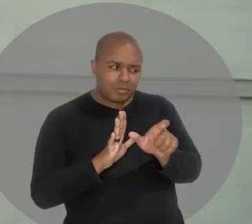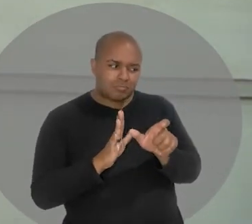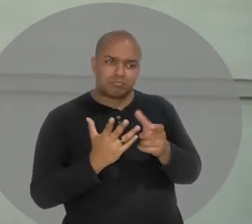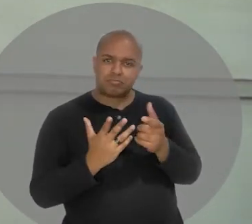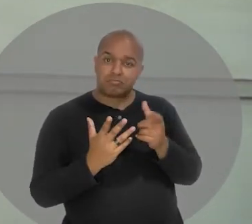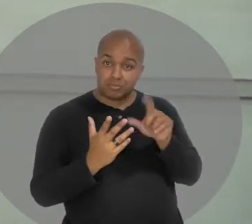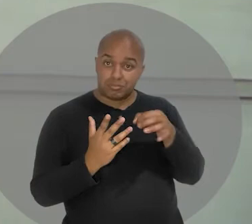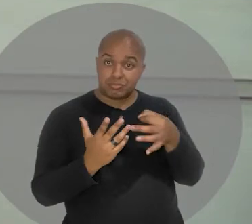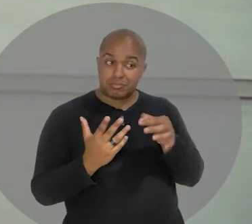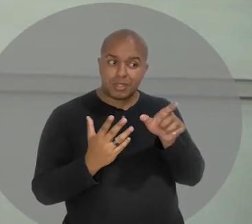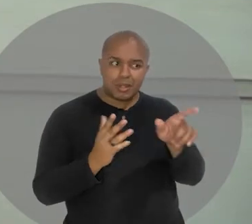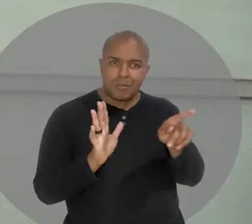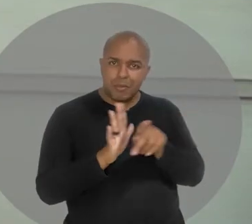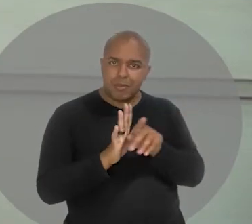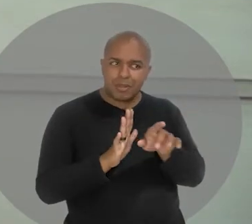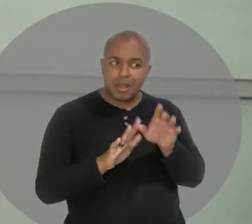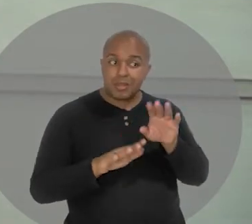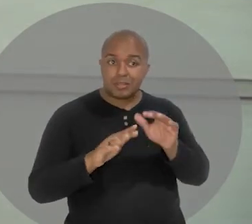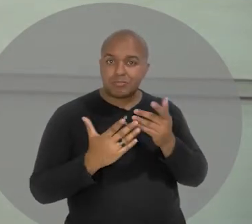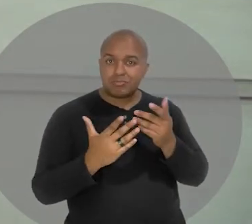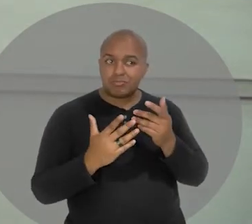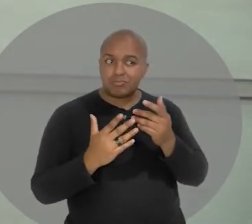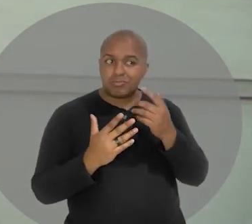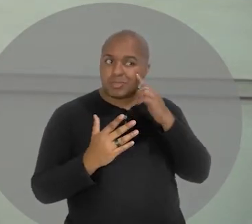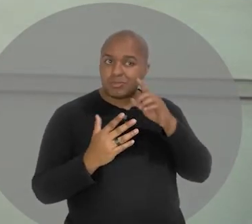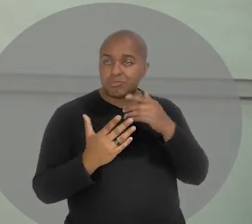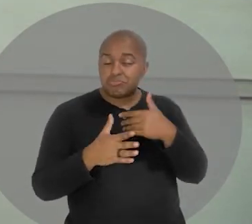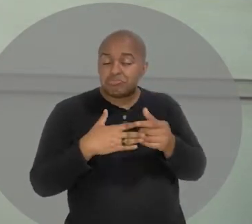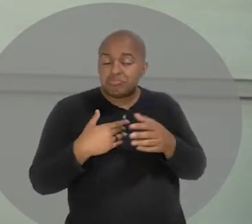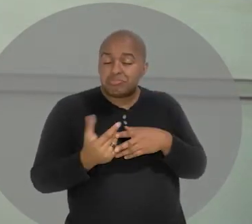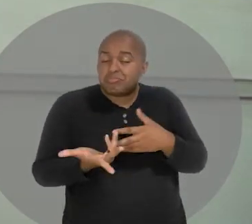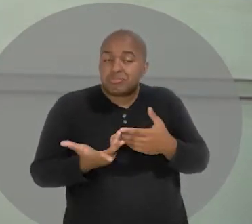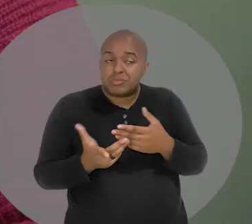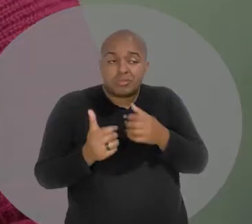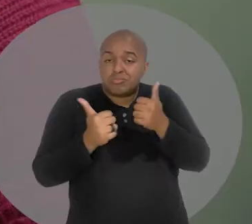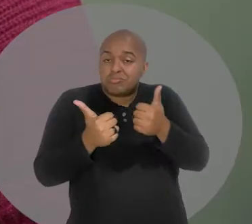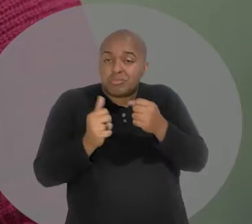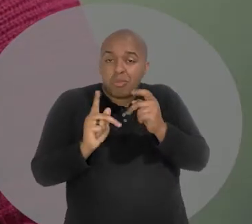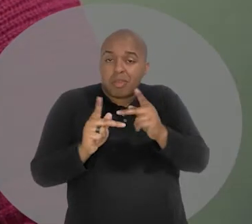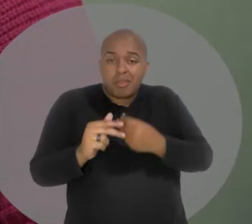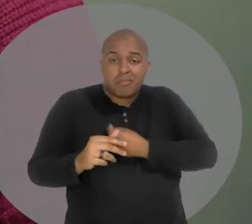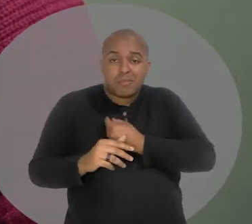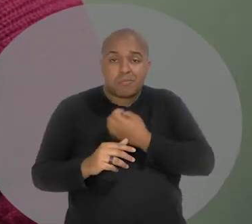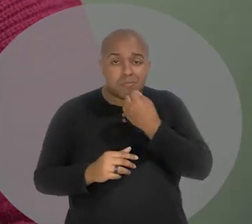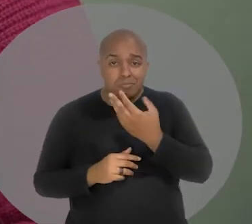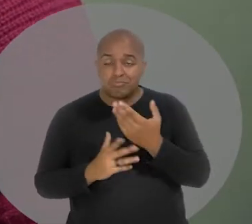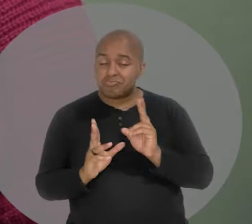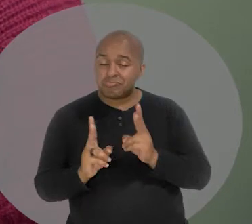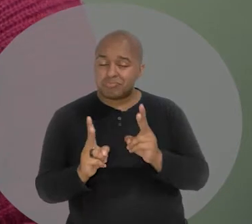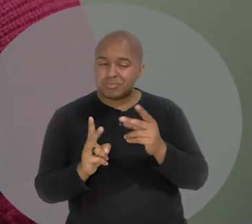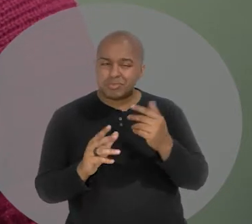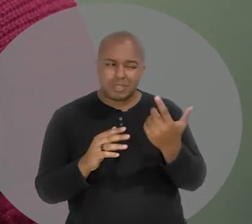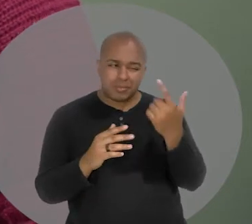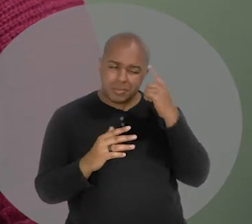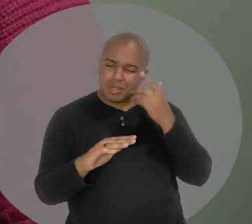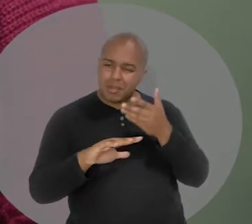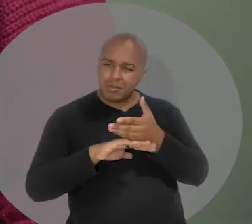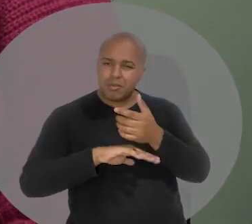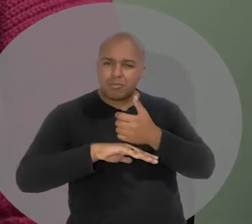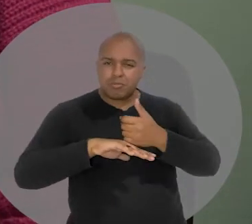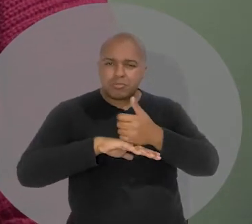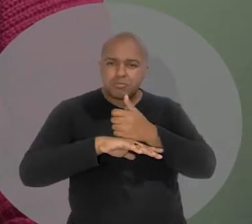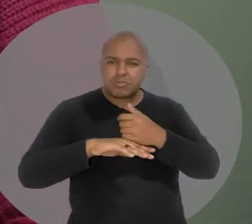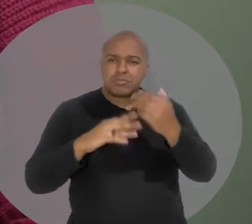né, não se importa. E tá tudo bem. Quando a gente pensa na atuação profissional dos